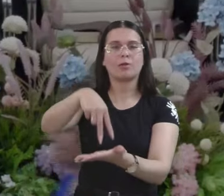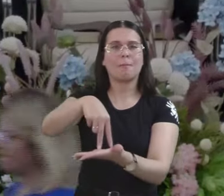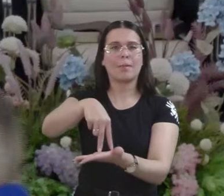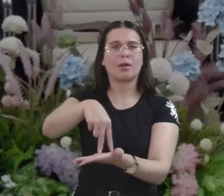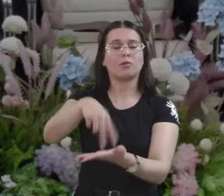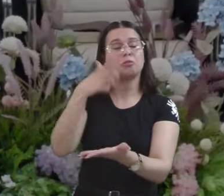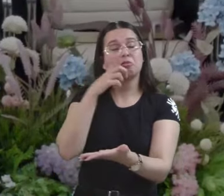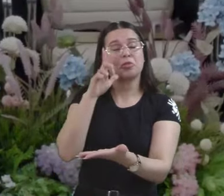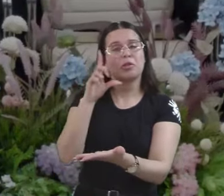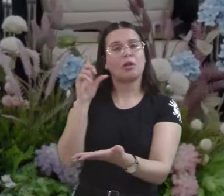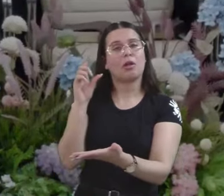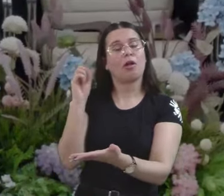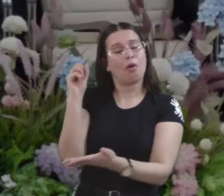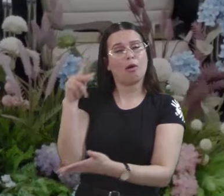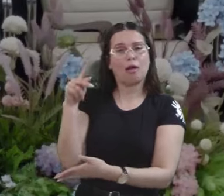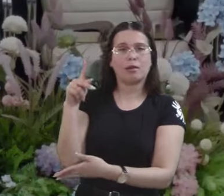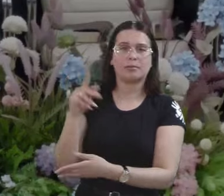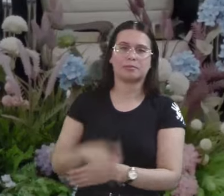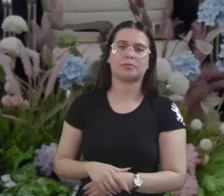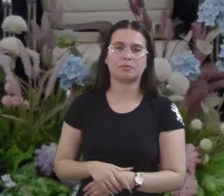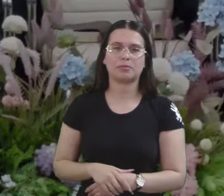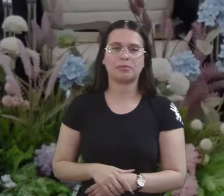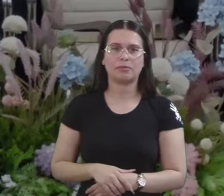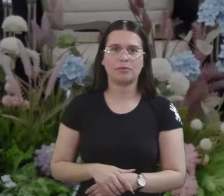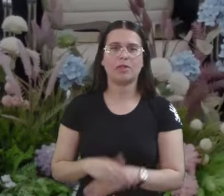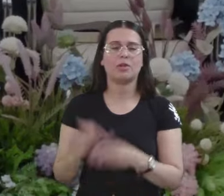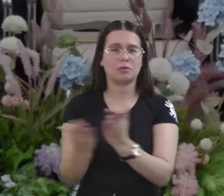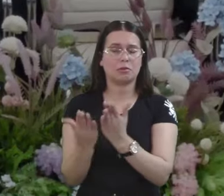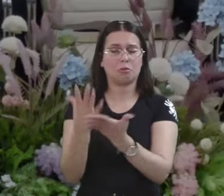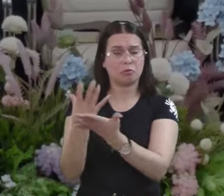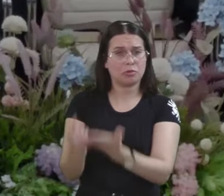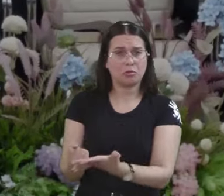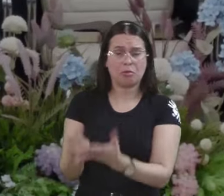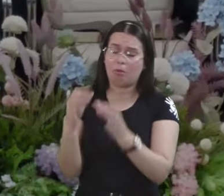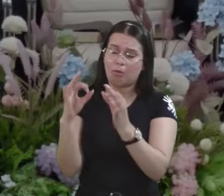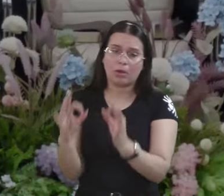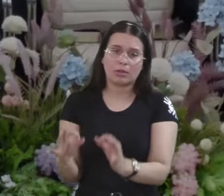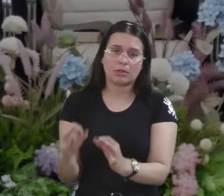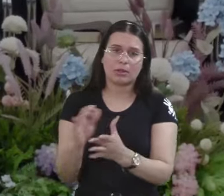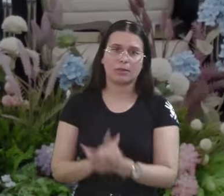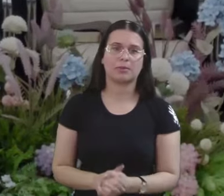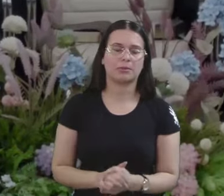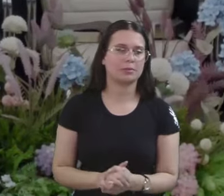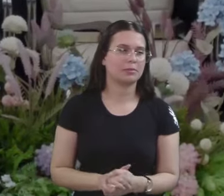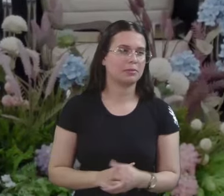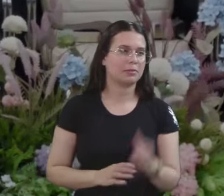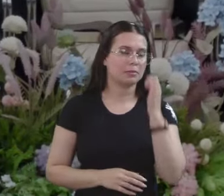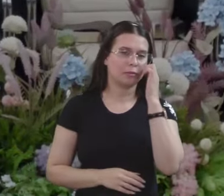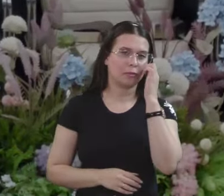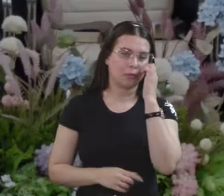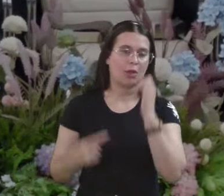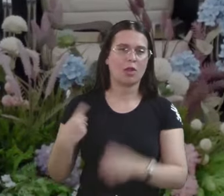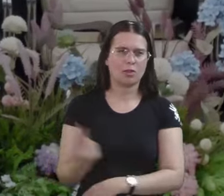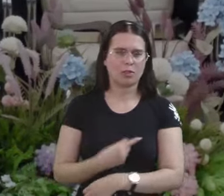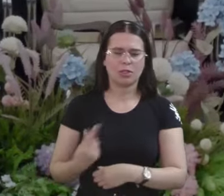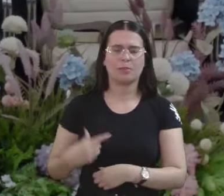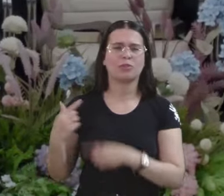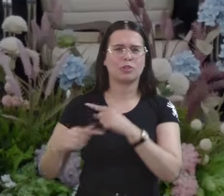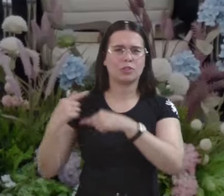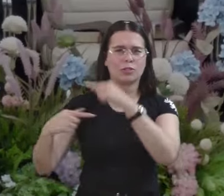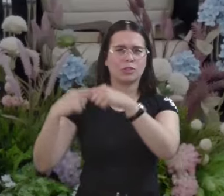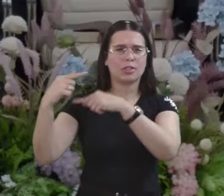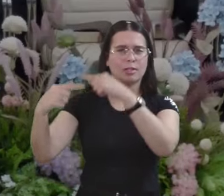aqui, está resolvido. Já se converteu, então está tudo certo. Nós somos a geração da